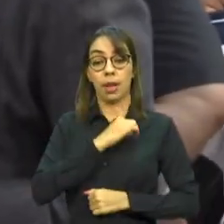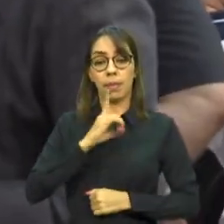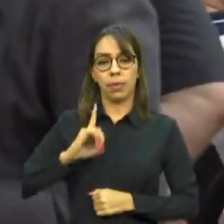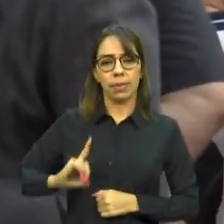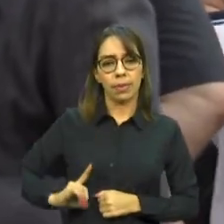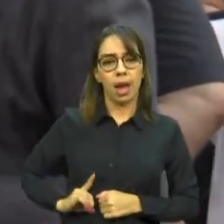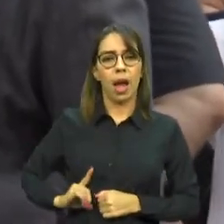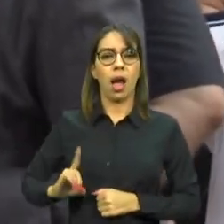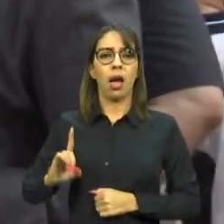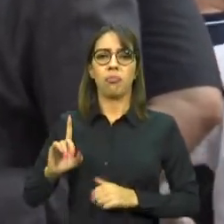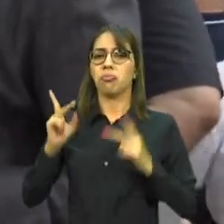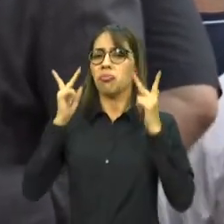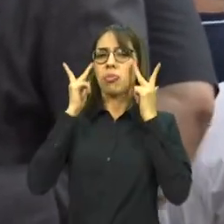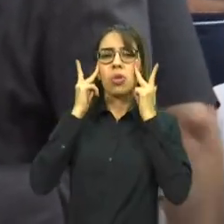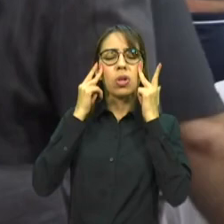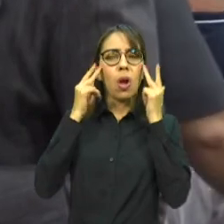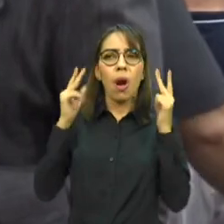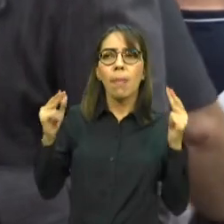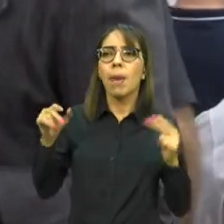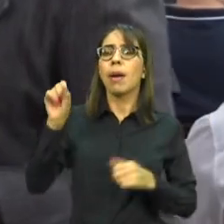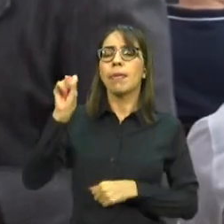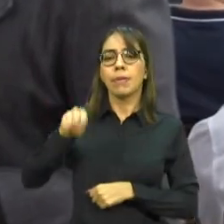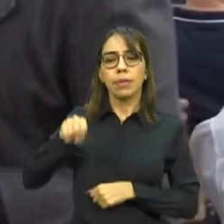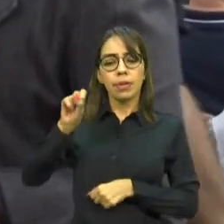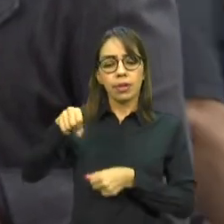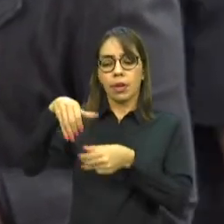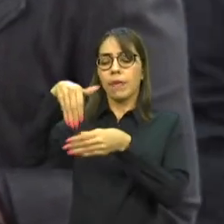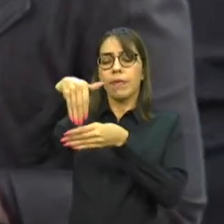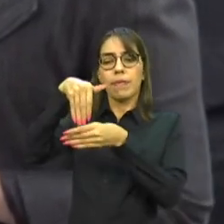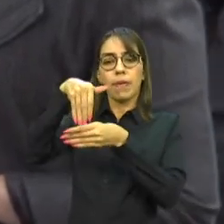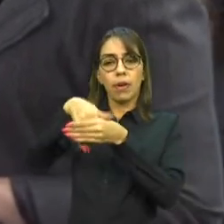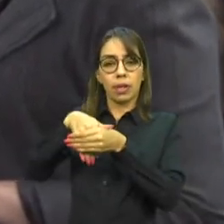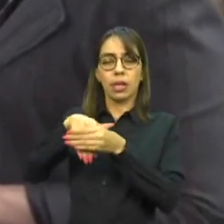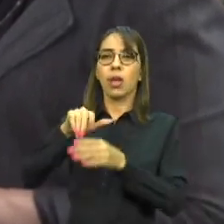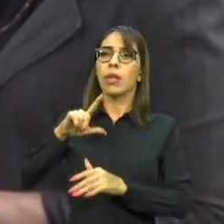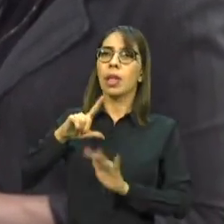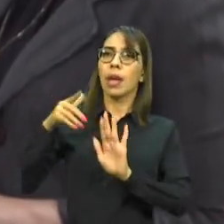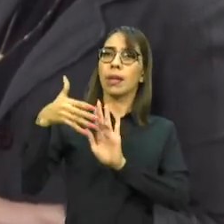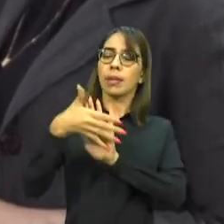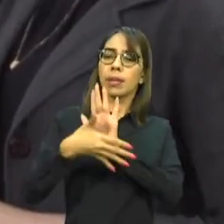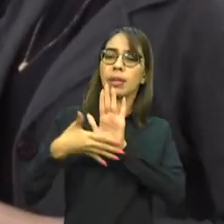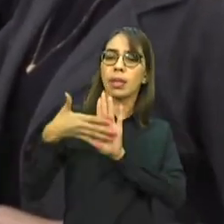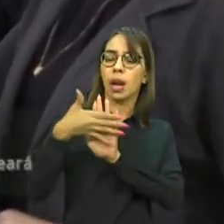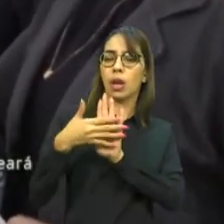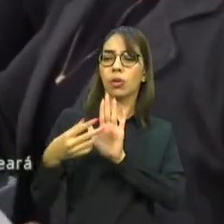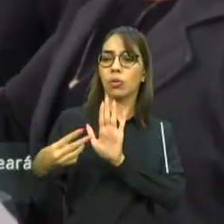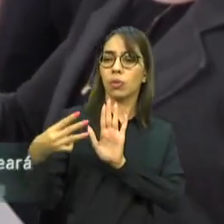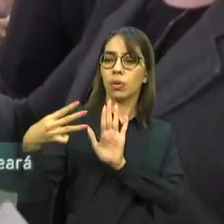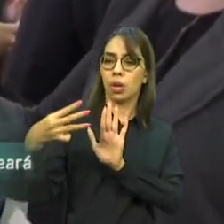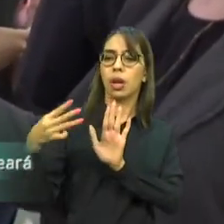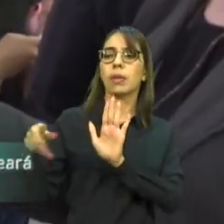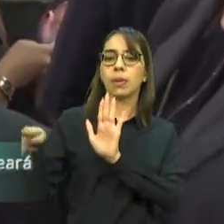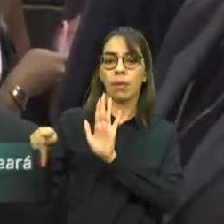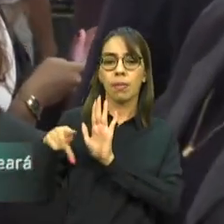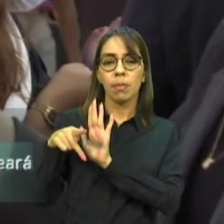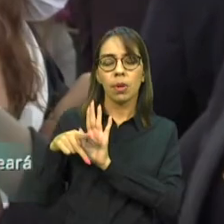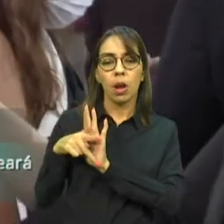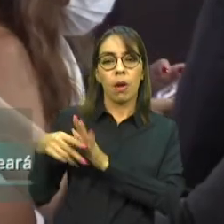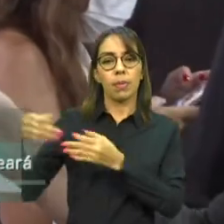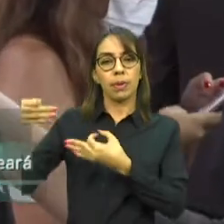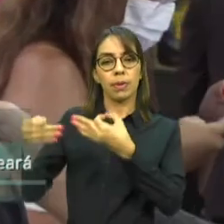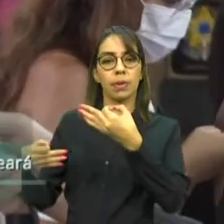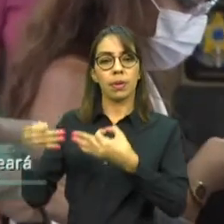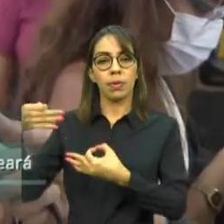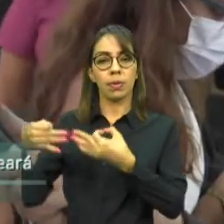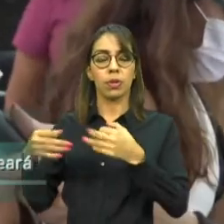dia normalíssimo, né, com votação de três matérias do Poder Executivo, temos uma resolução da mesa